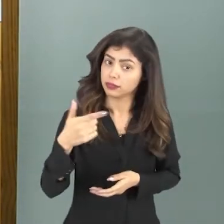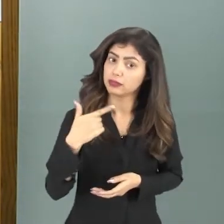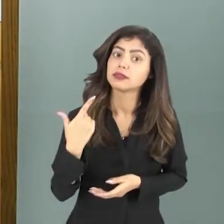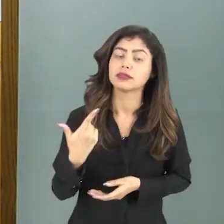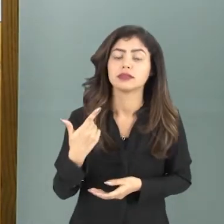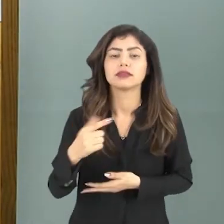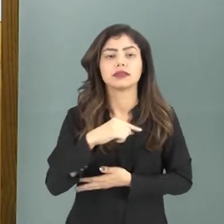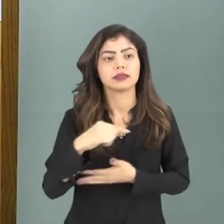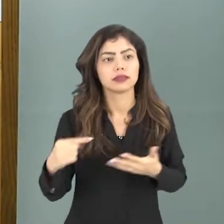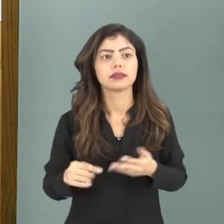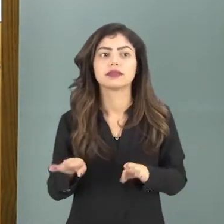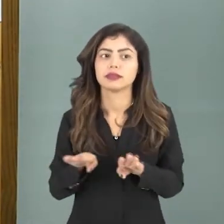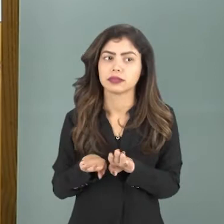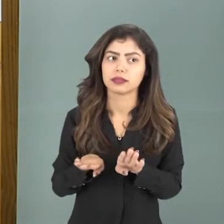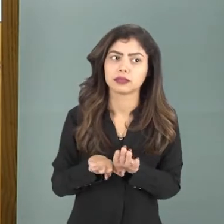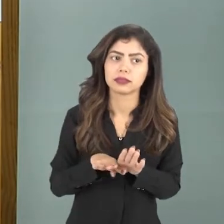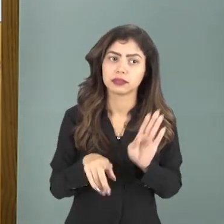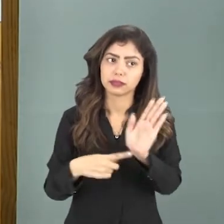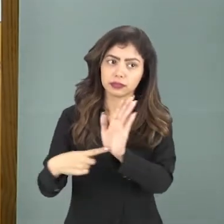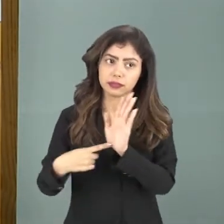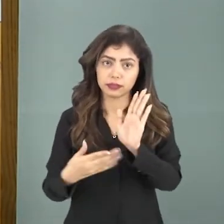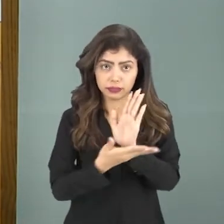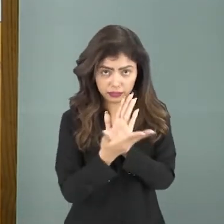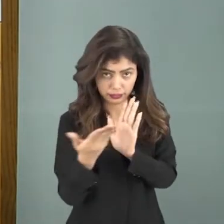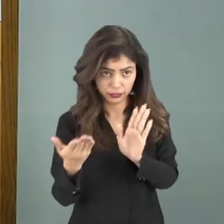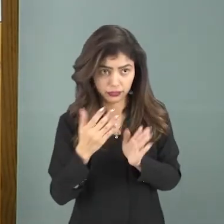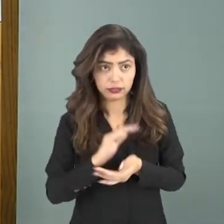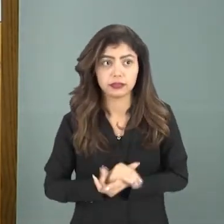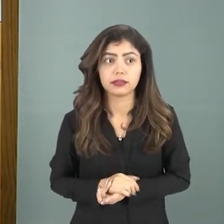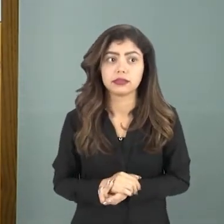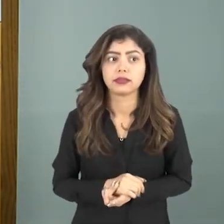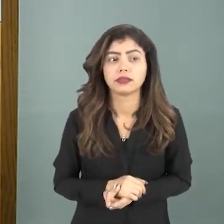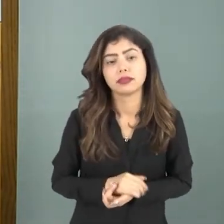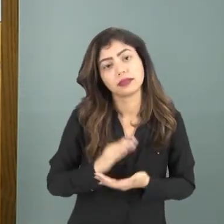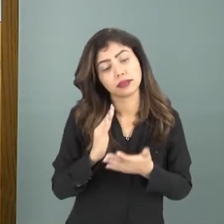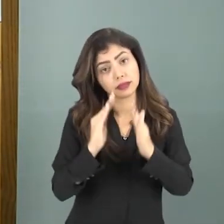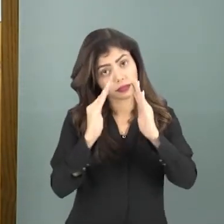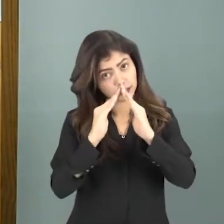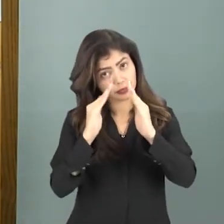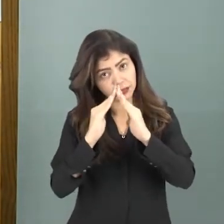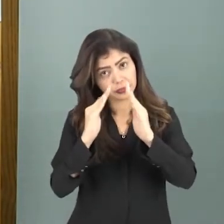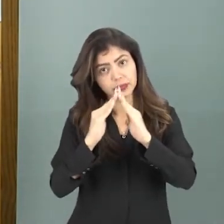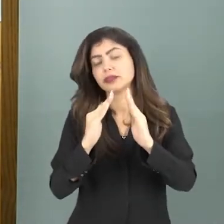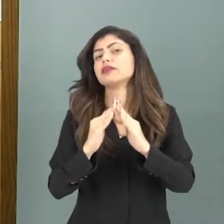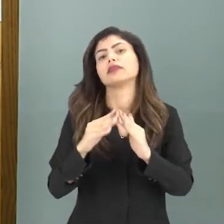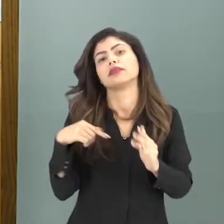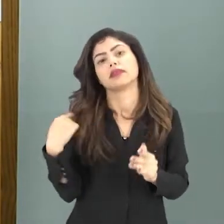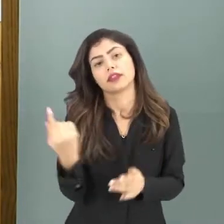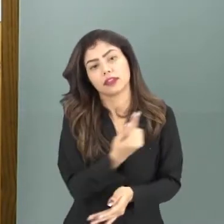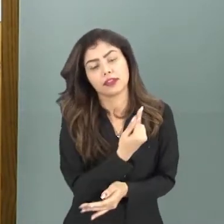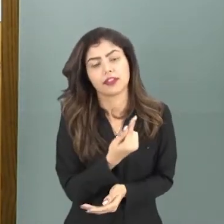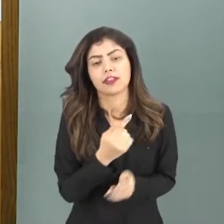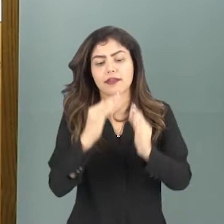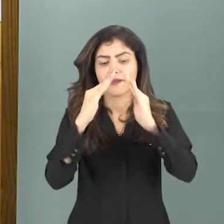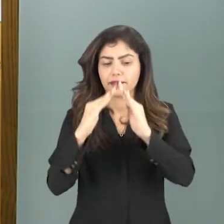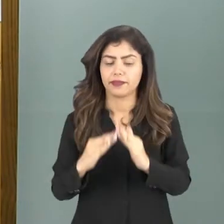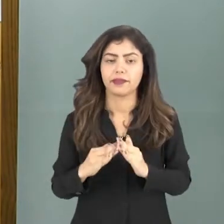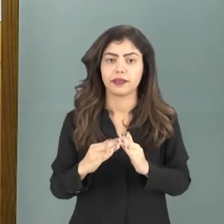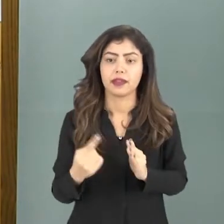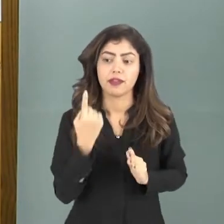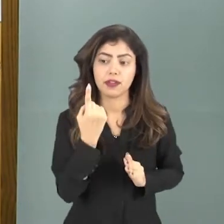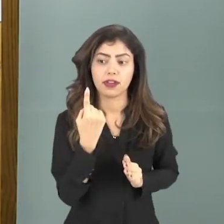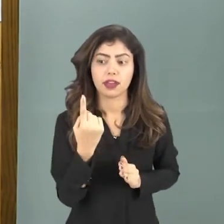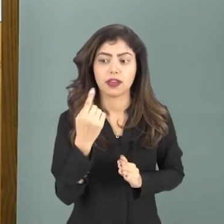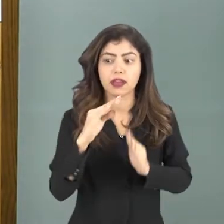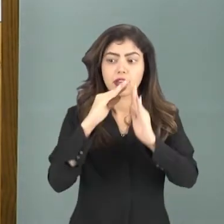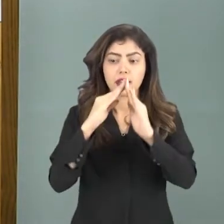existem outros tipos de moradias também. Vou mostrar para vocês. Aqui, as casas são a nossa moradia. É